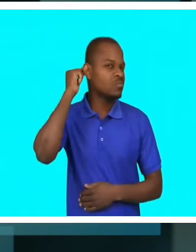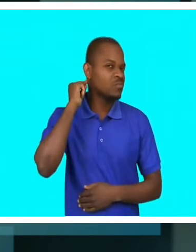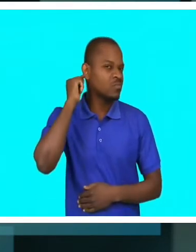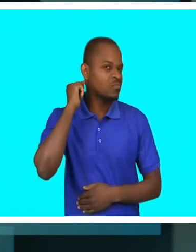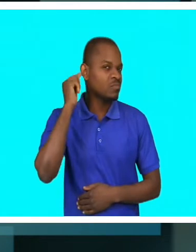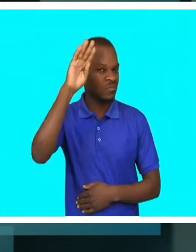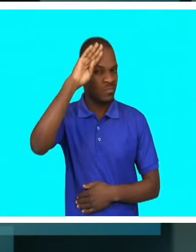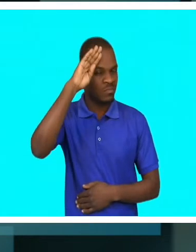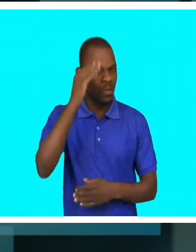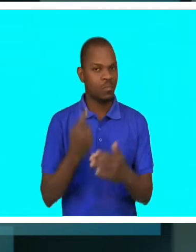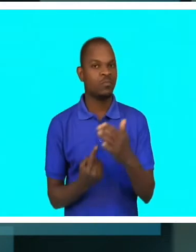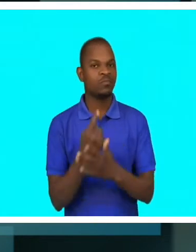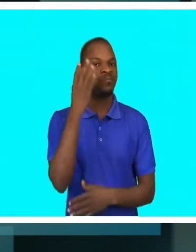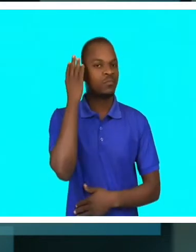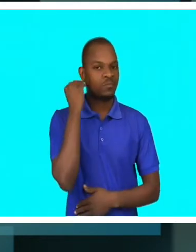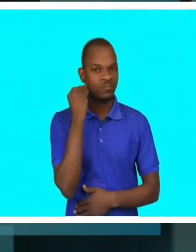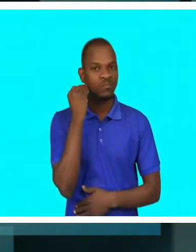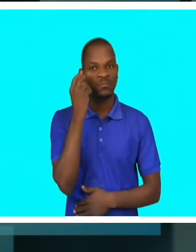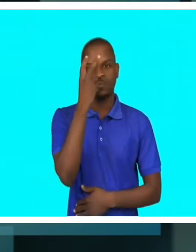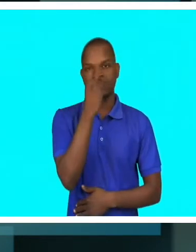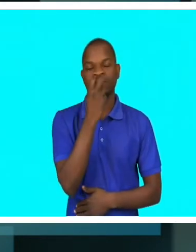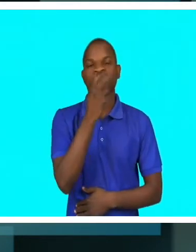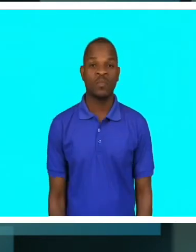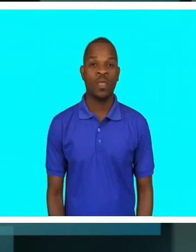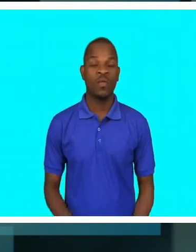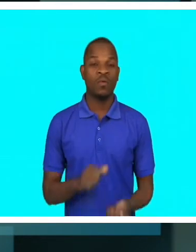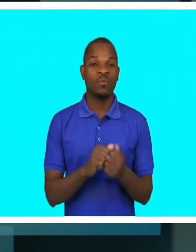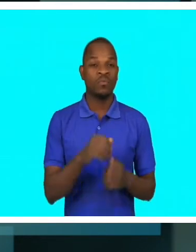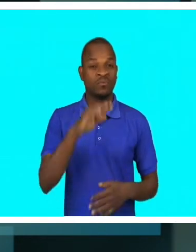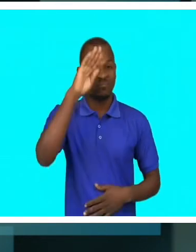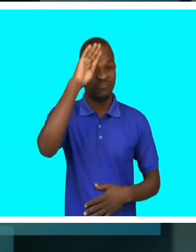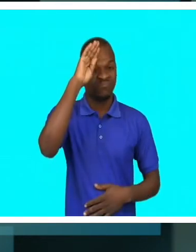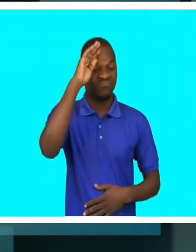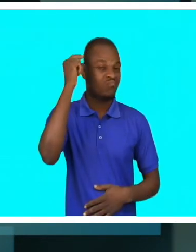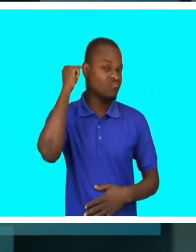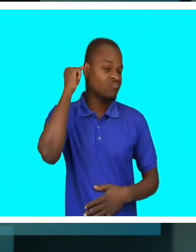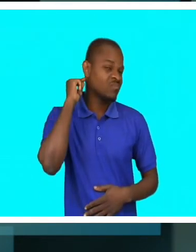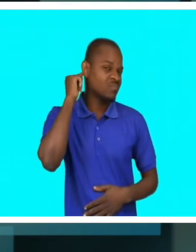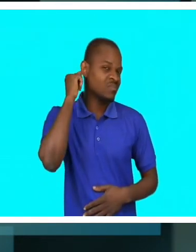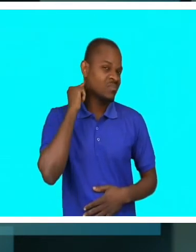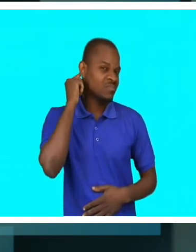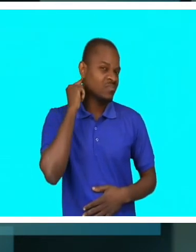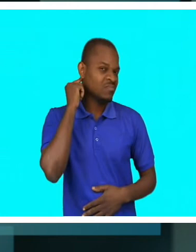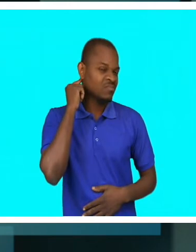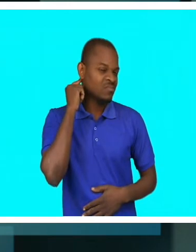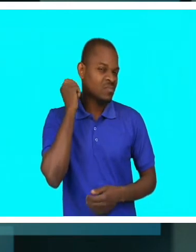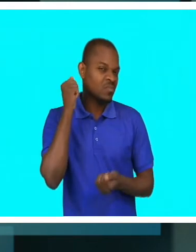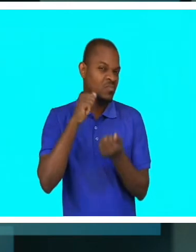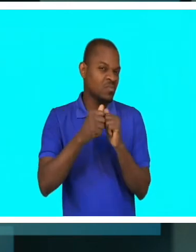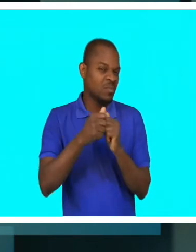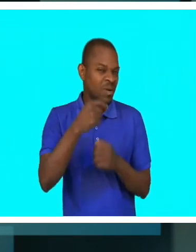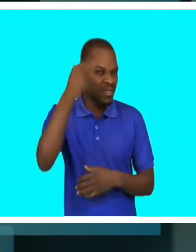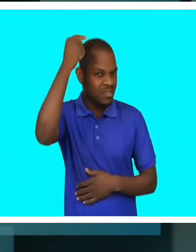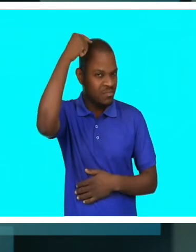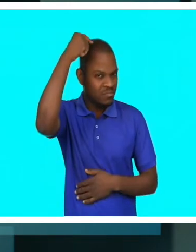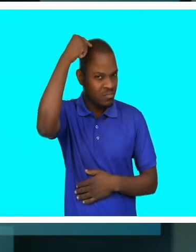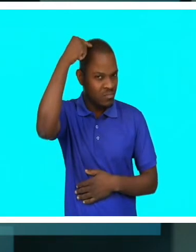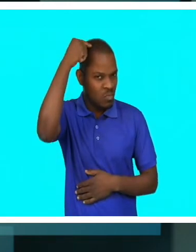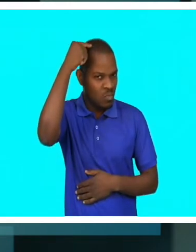meningite causam surdez e cegueira. A meningite é uma inflamação das meninges. As meninges são as